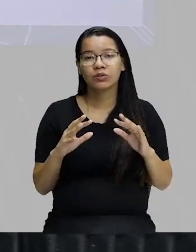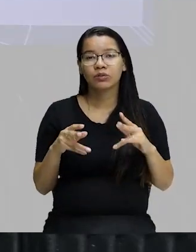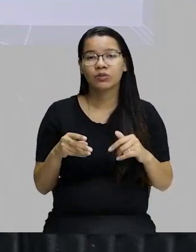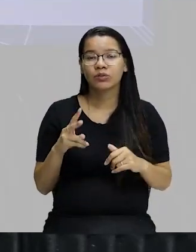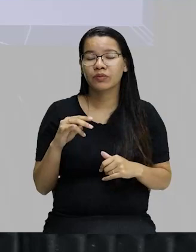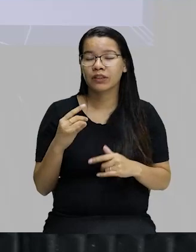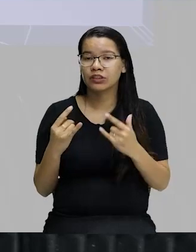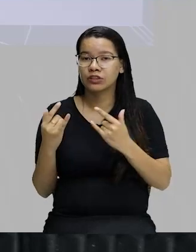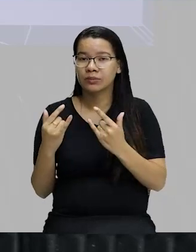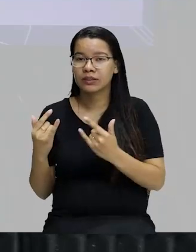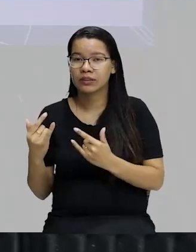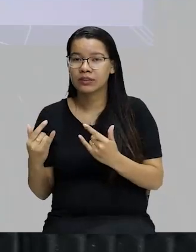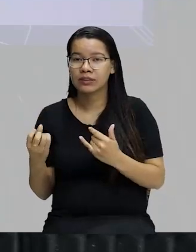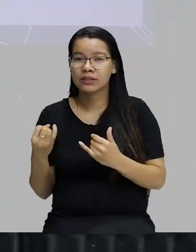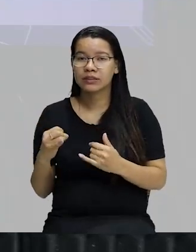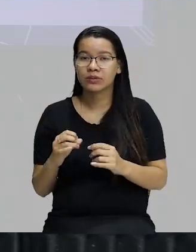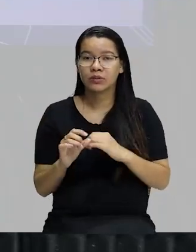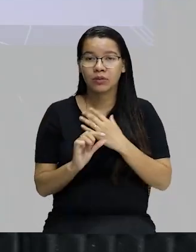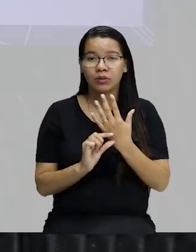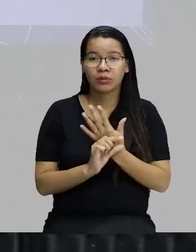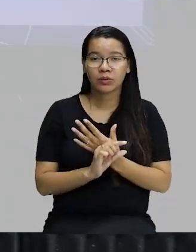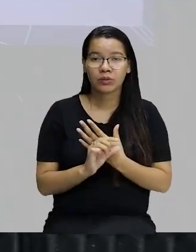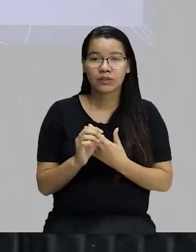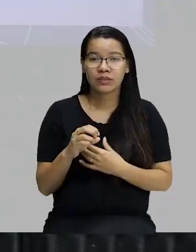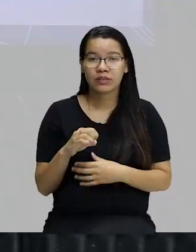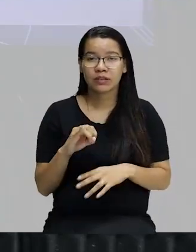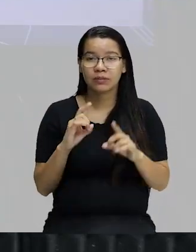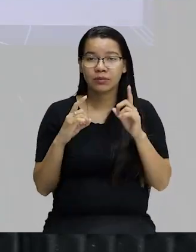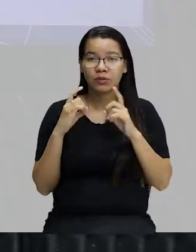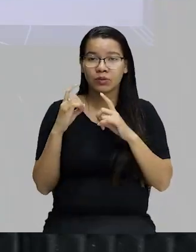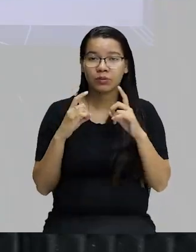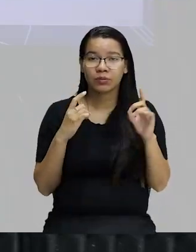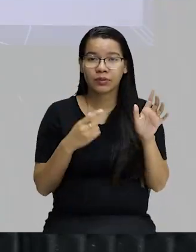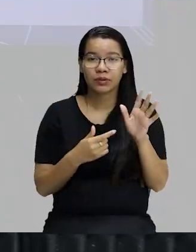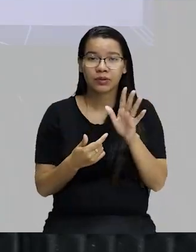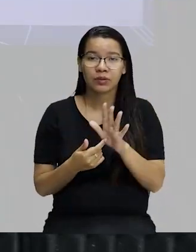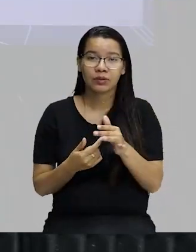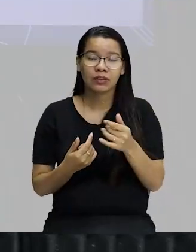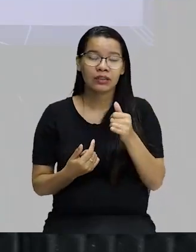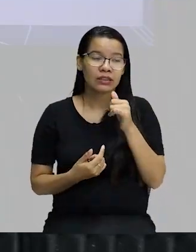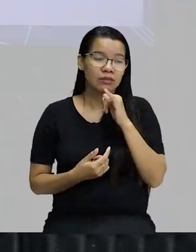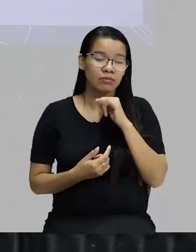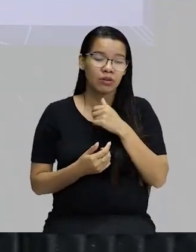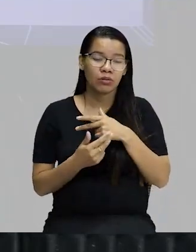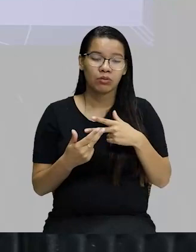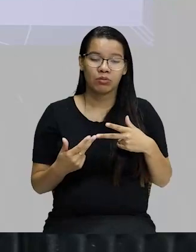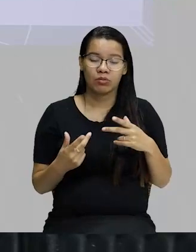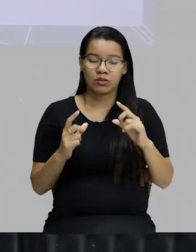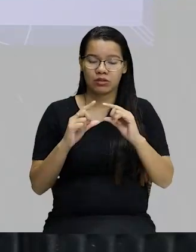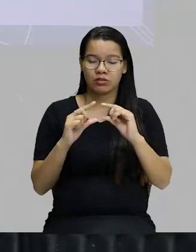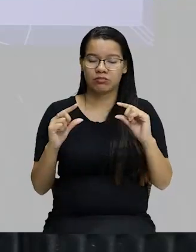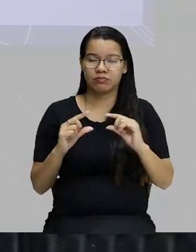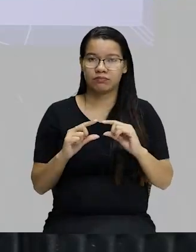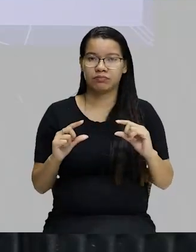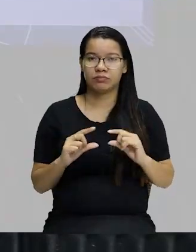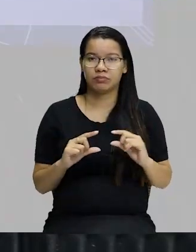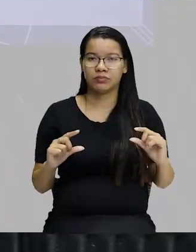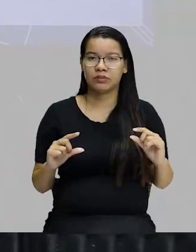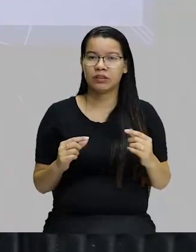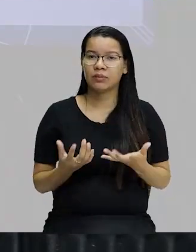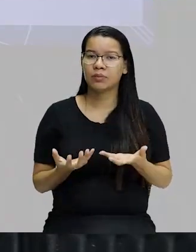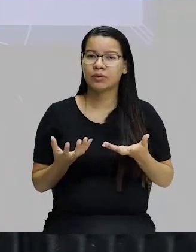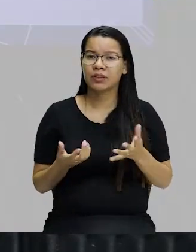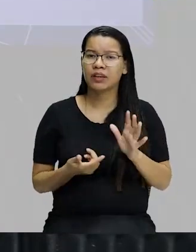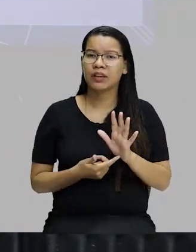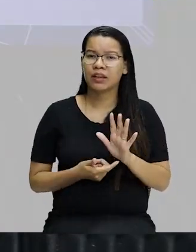te chamar a atenção. Se um autor se preocupou em colocar, por exemplo, alguma coisa em negrito, sublinhado ou itálico, é porque aquilo